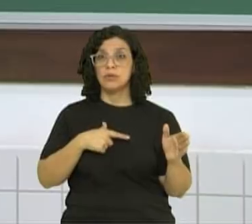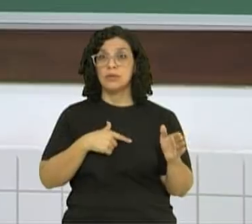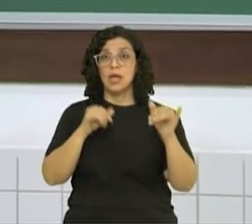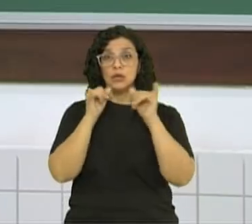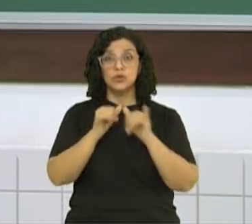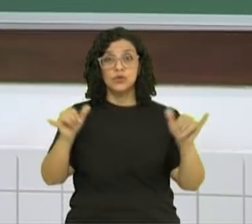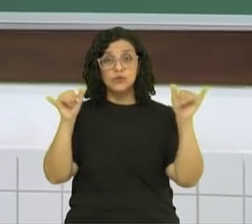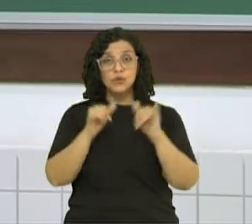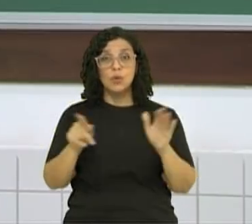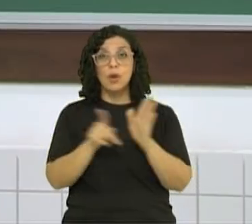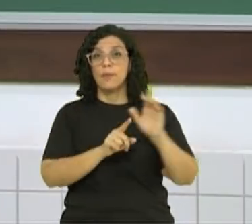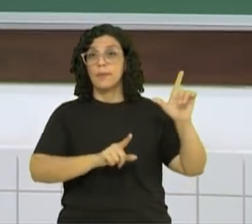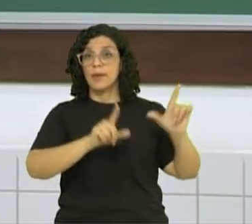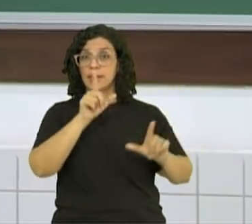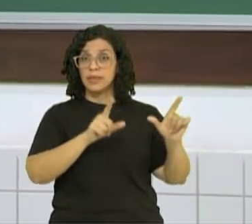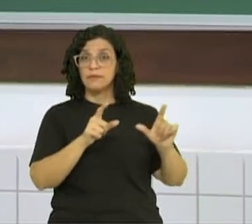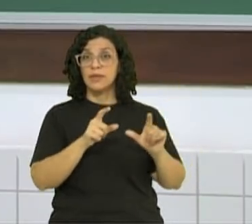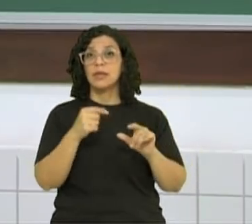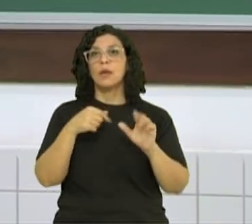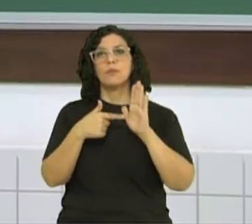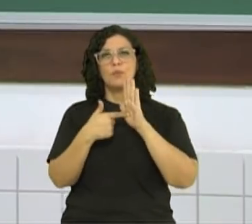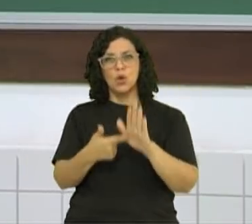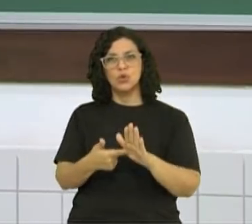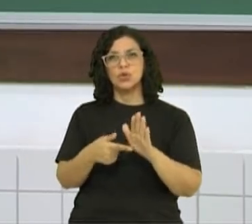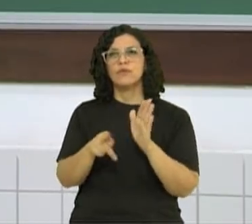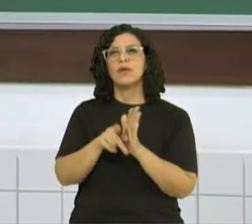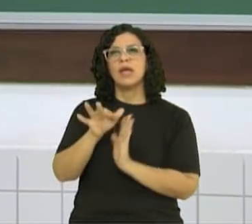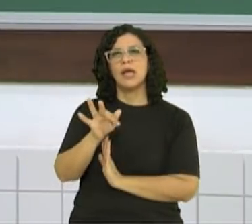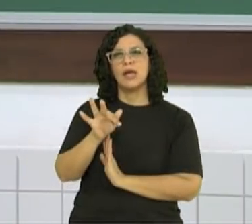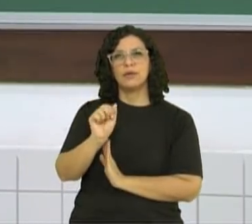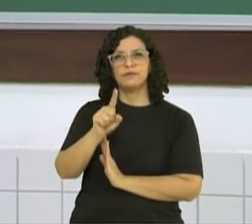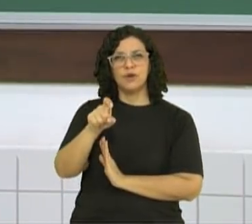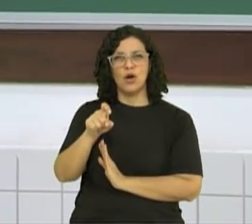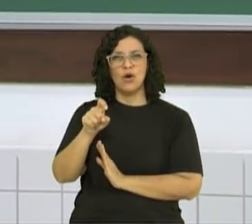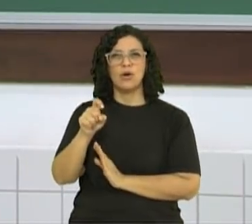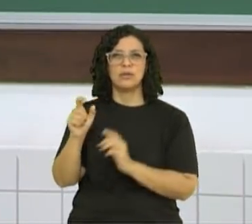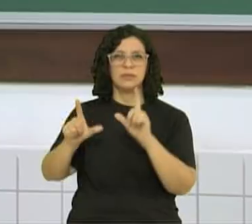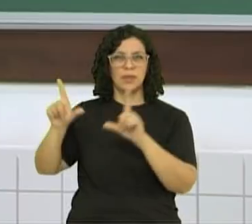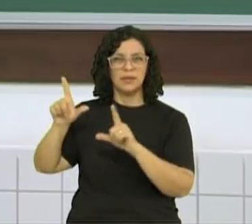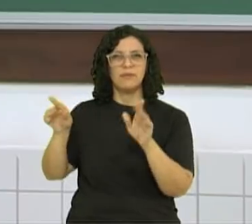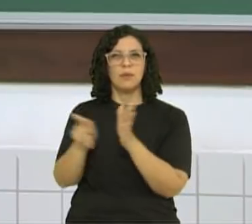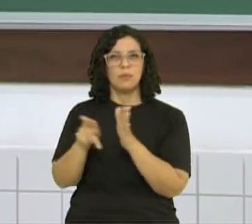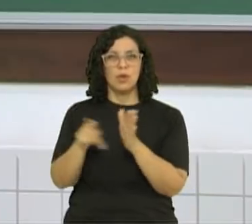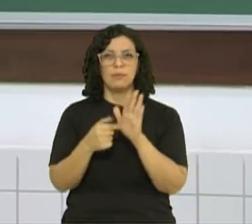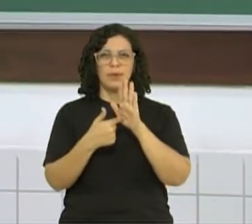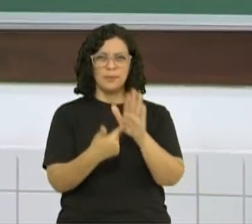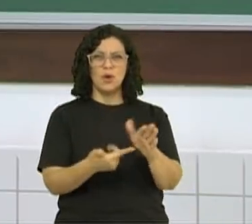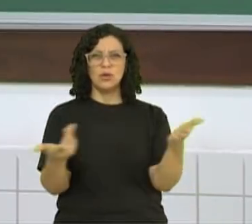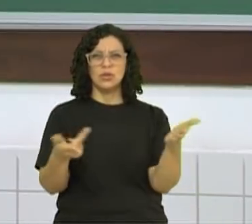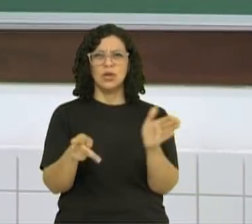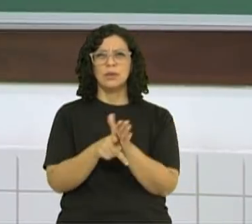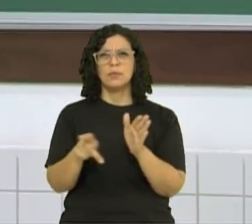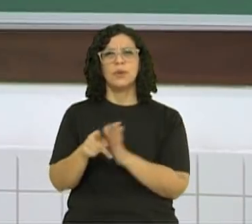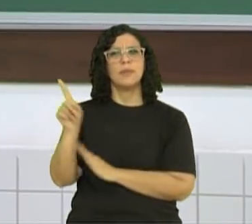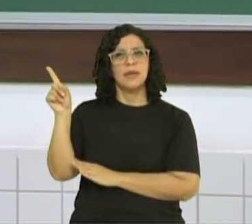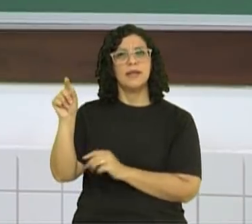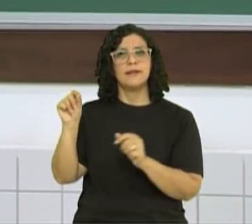comercial vendido por a TV, né, quem transmitiu, a TV fechada, né, quem transmitiu esse evento aí, que é dos canais Disney, lá do pacote da